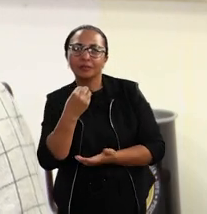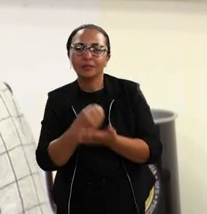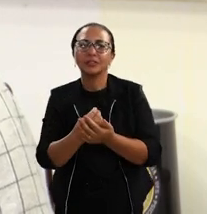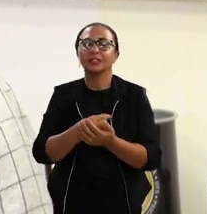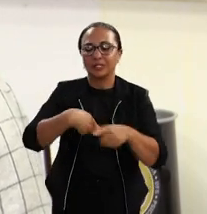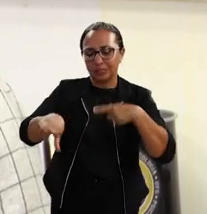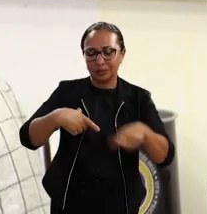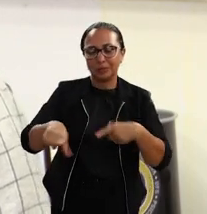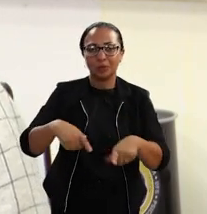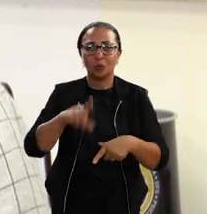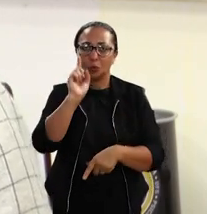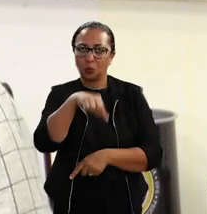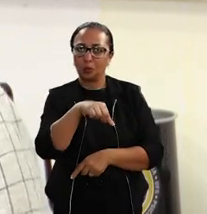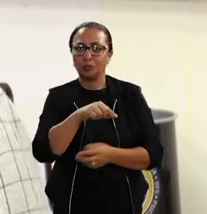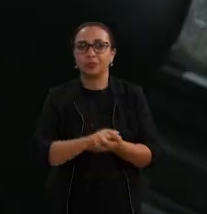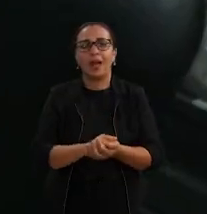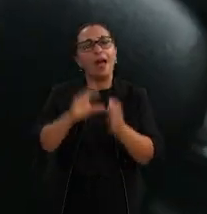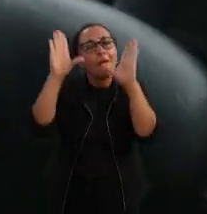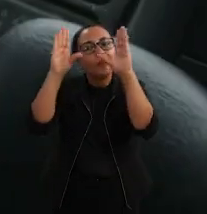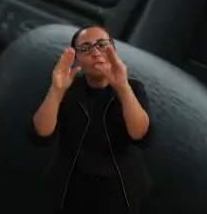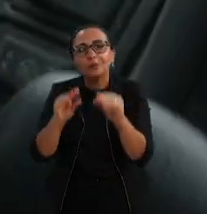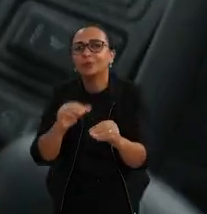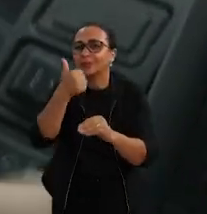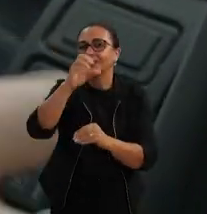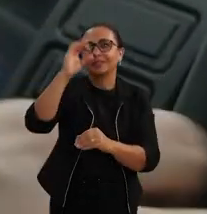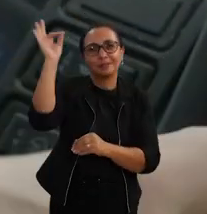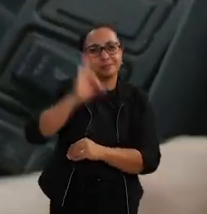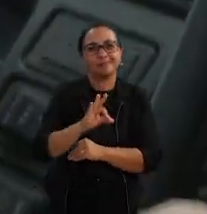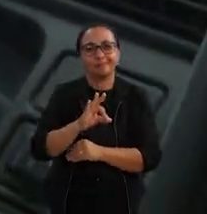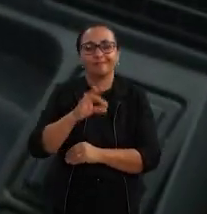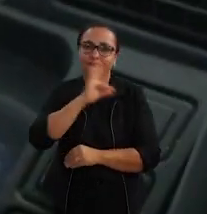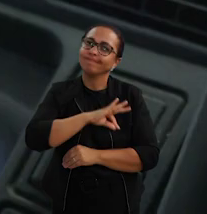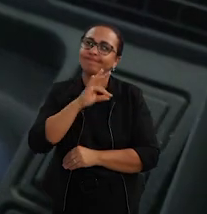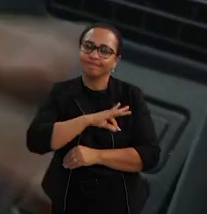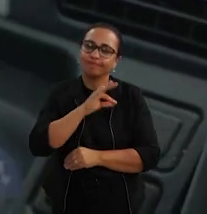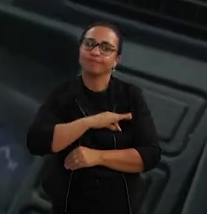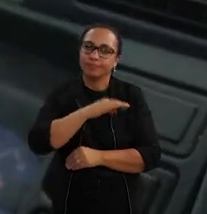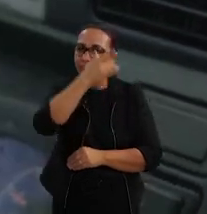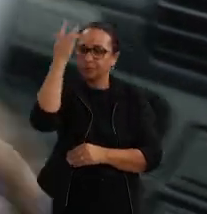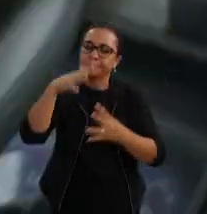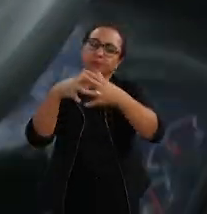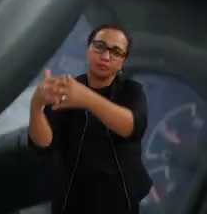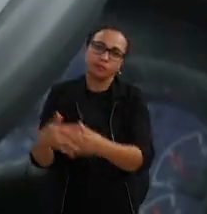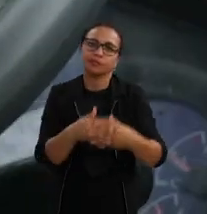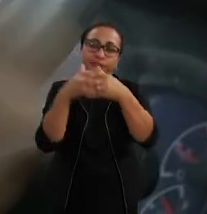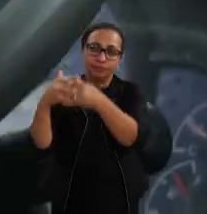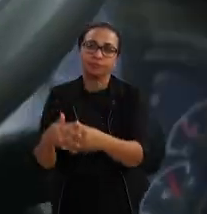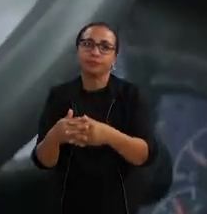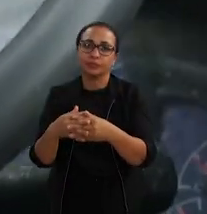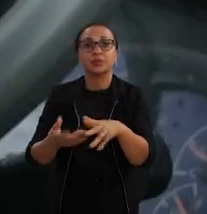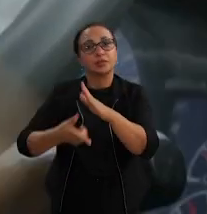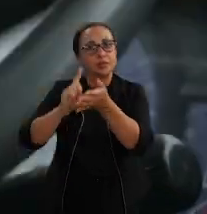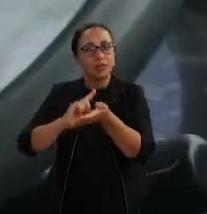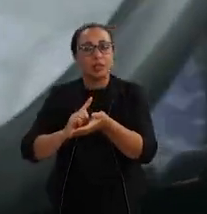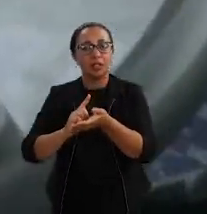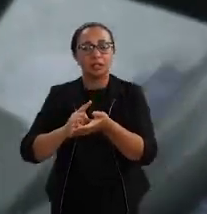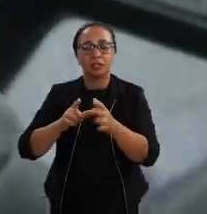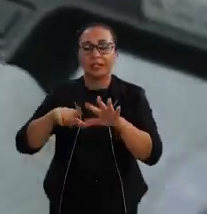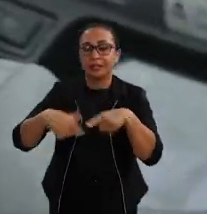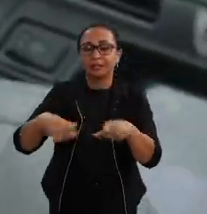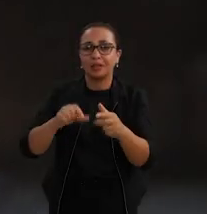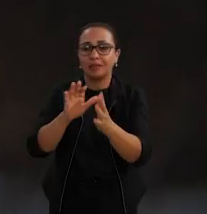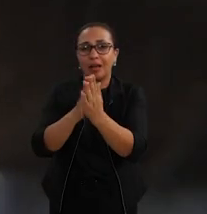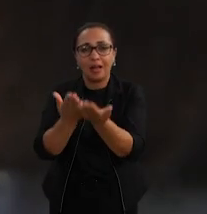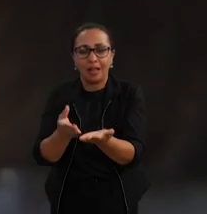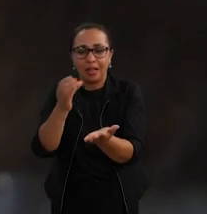precarização desses trabalhadores. É uma redução de 10% no salário desses caminhoneiros, né, que eram